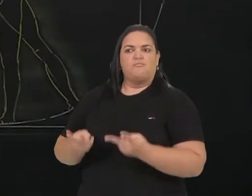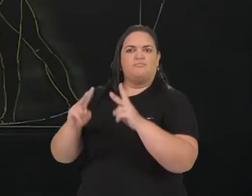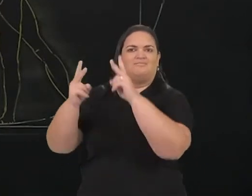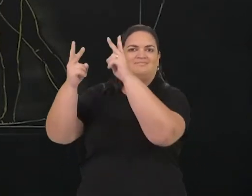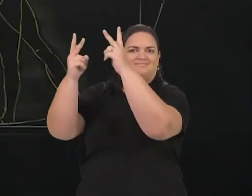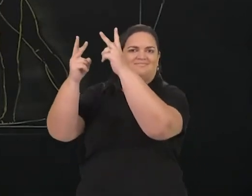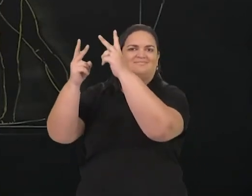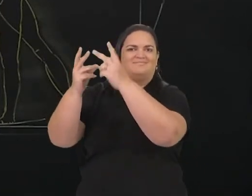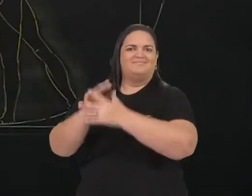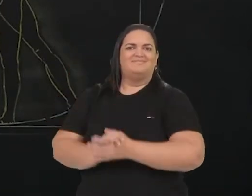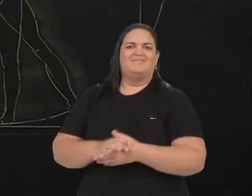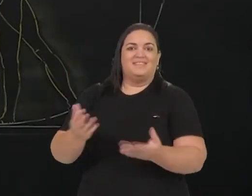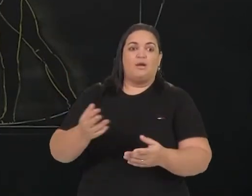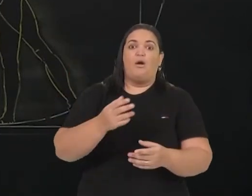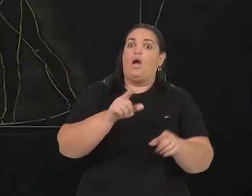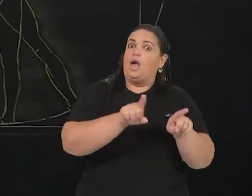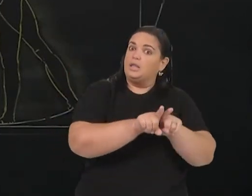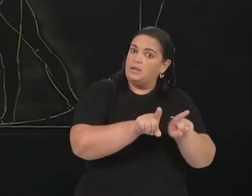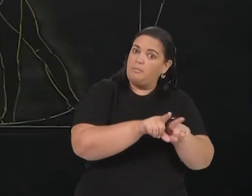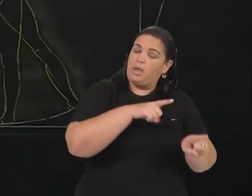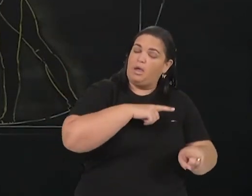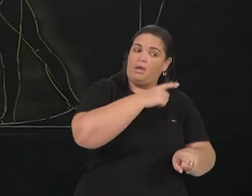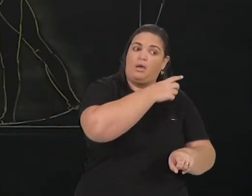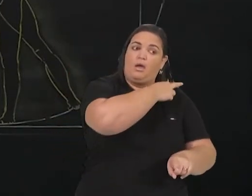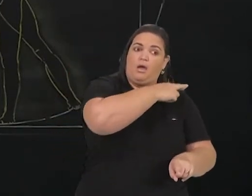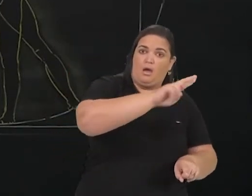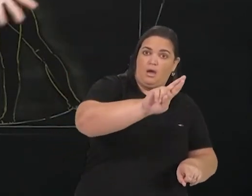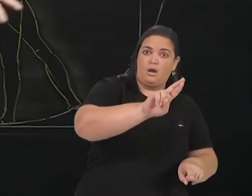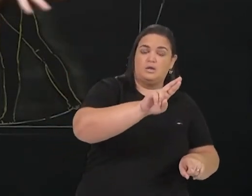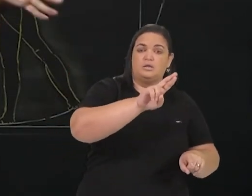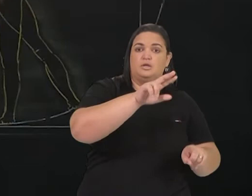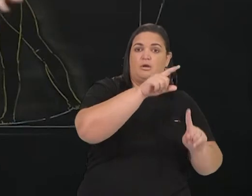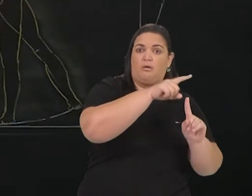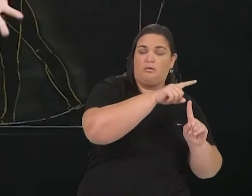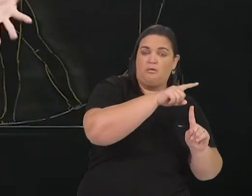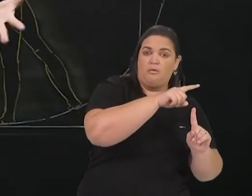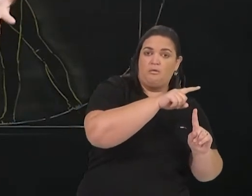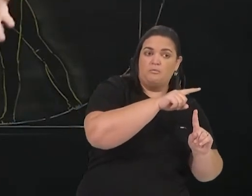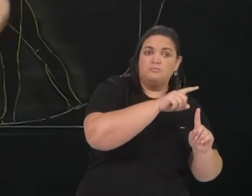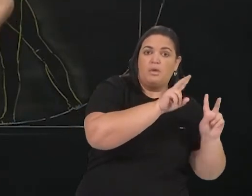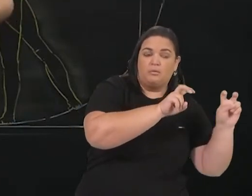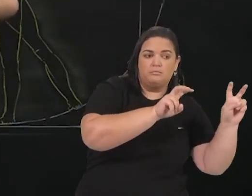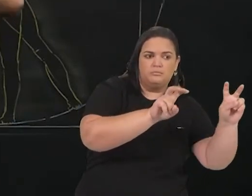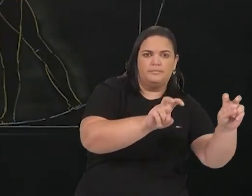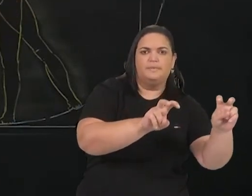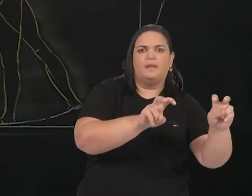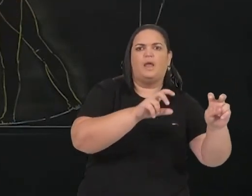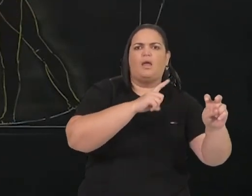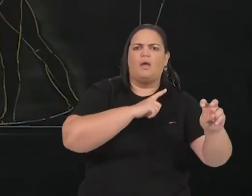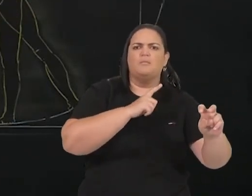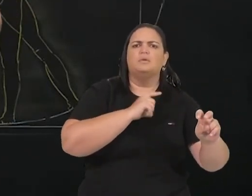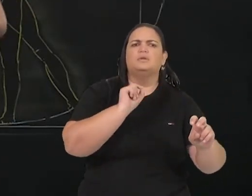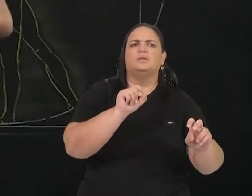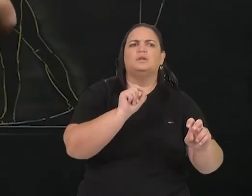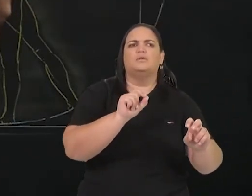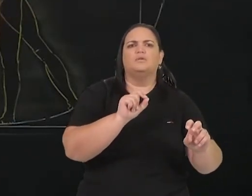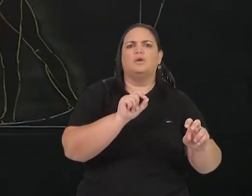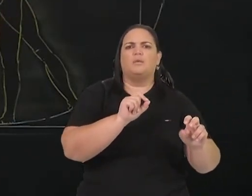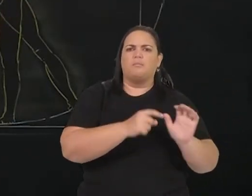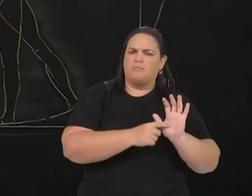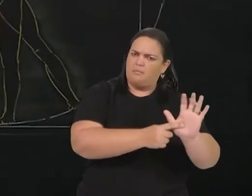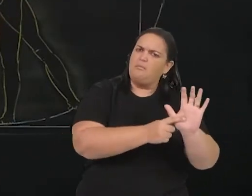quando os temas eram religiosos, era visto mais, ou bíblicos, né, religiosos ou bíblicos, era ressaltado a